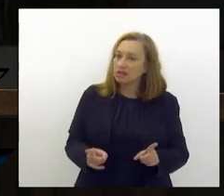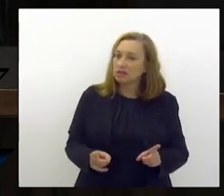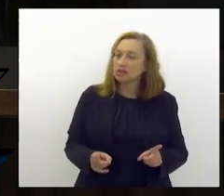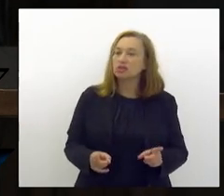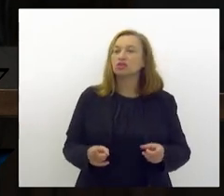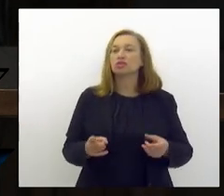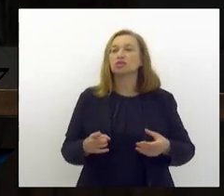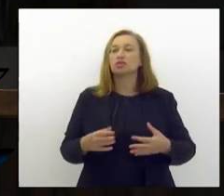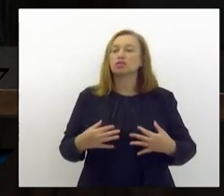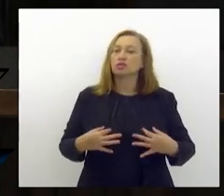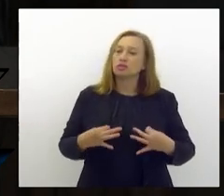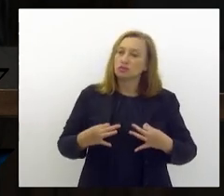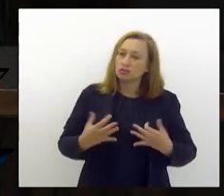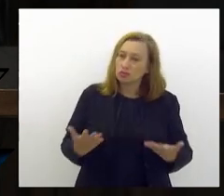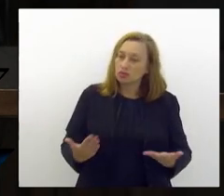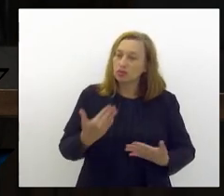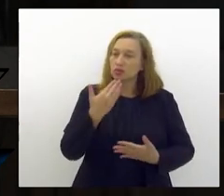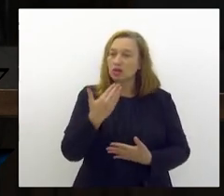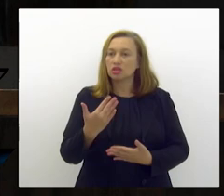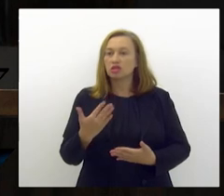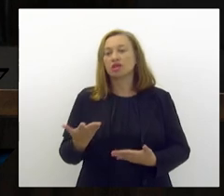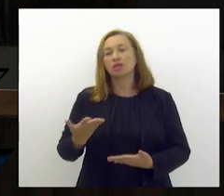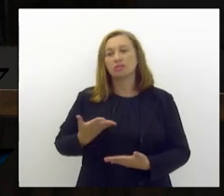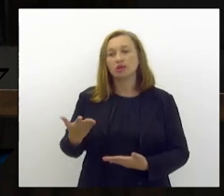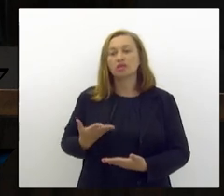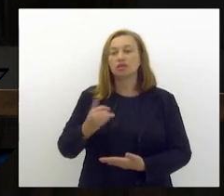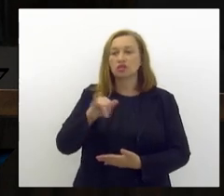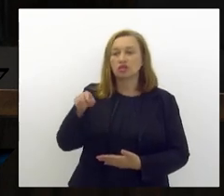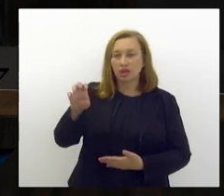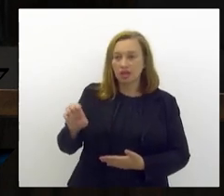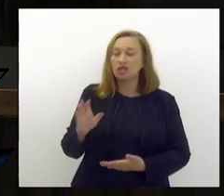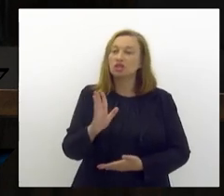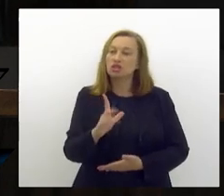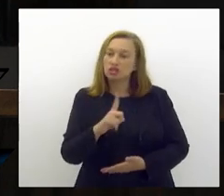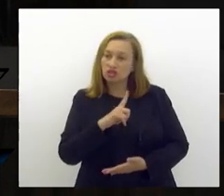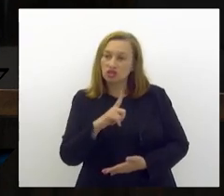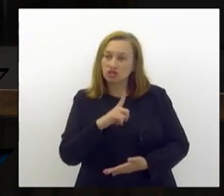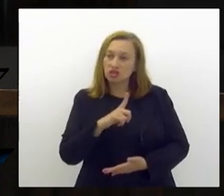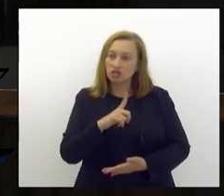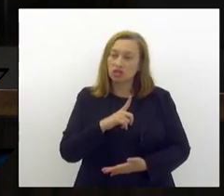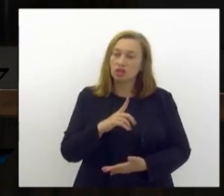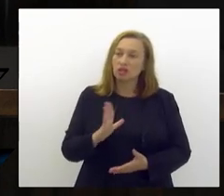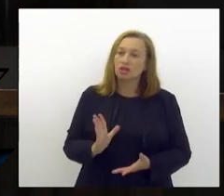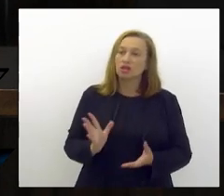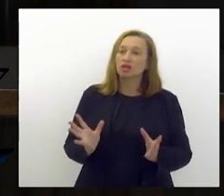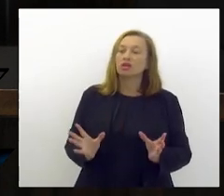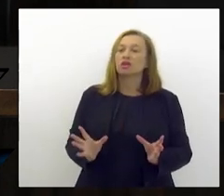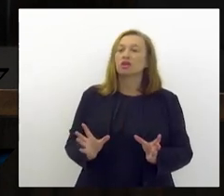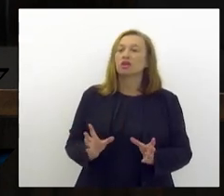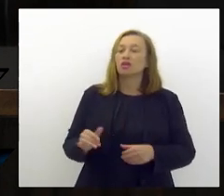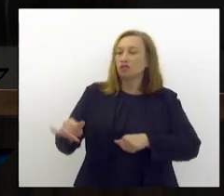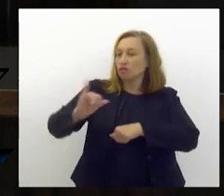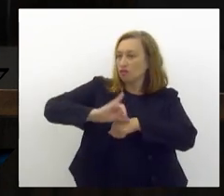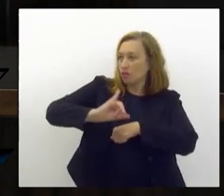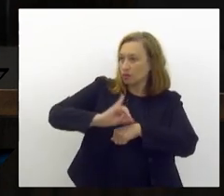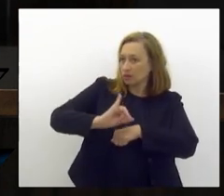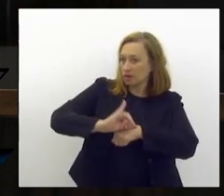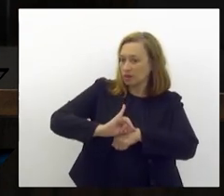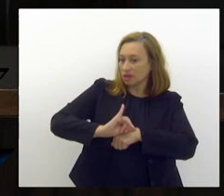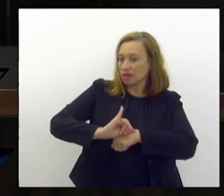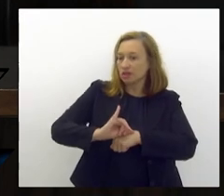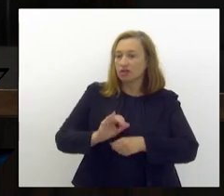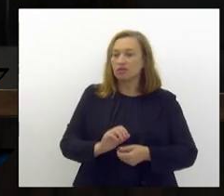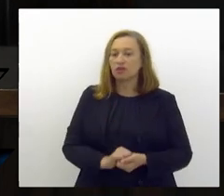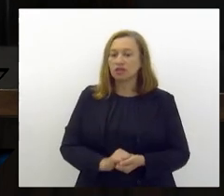num gesto de cavalheirismo com o nosso amigo deputado Jari, porque tinha data de cerimônia, que é parar a volta redonda, deputado Luiz Paulo, no dia